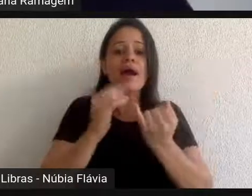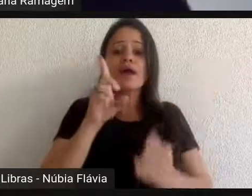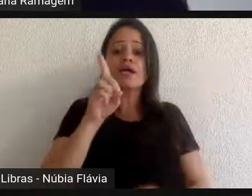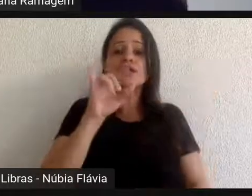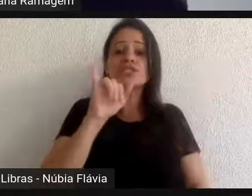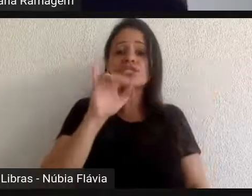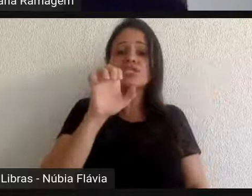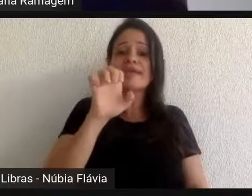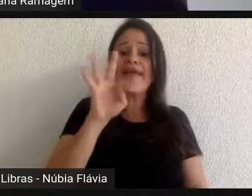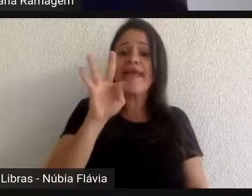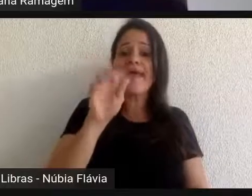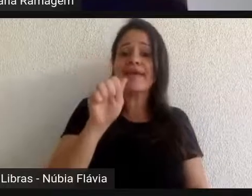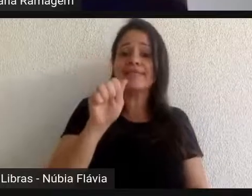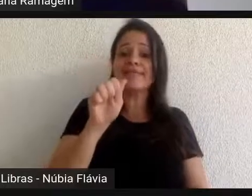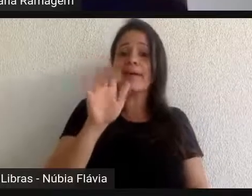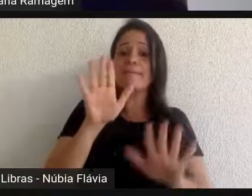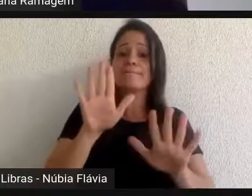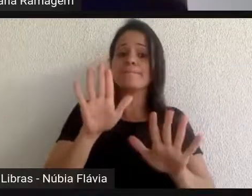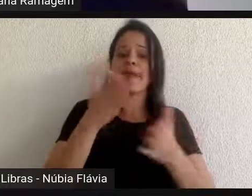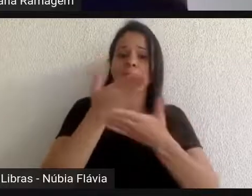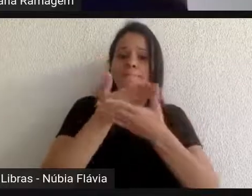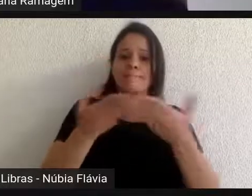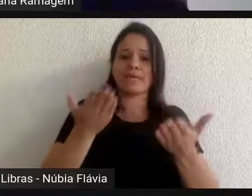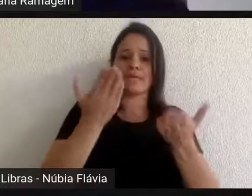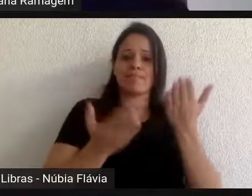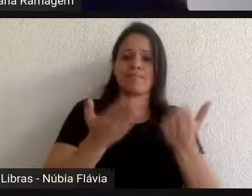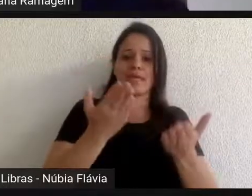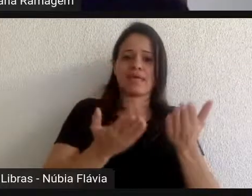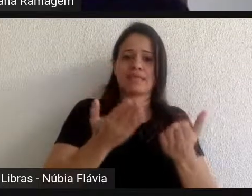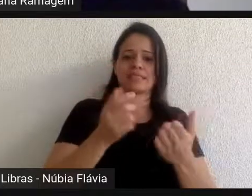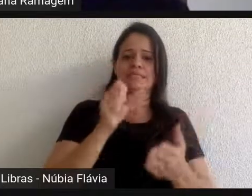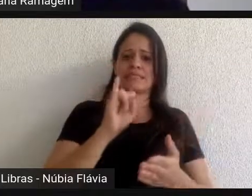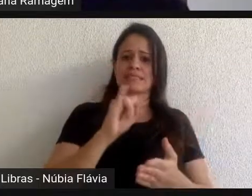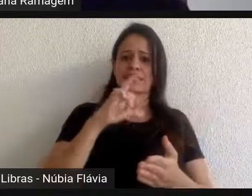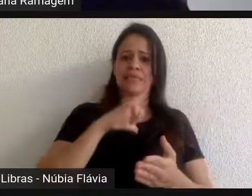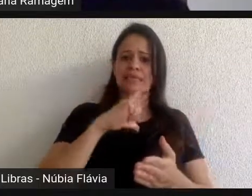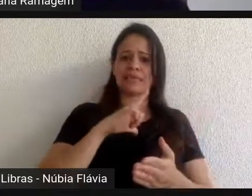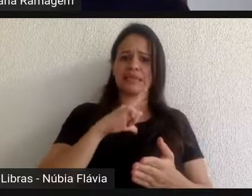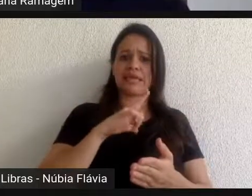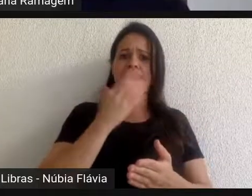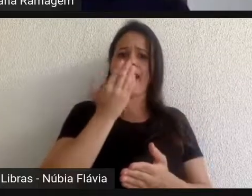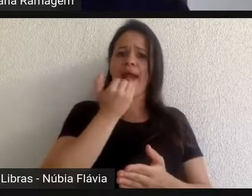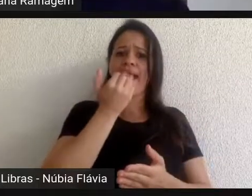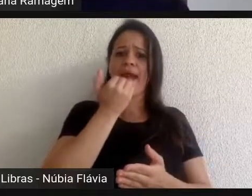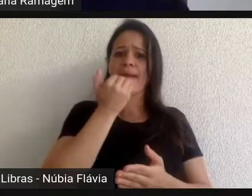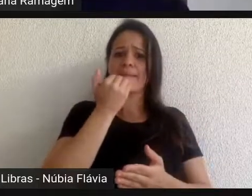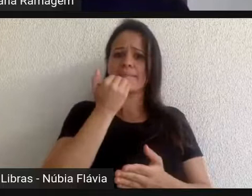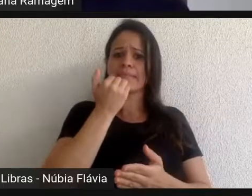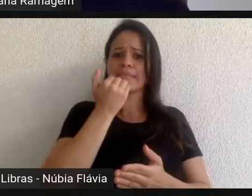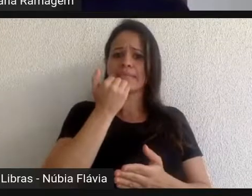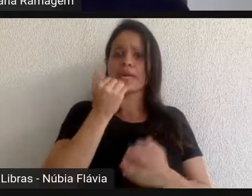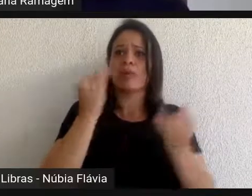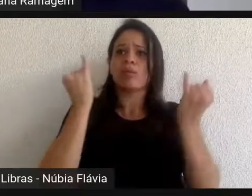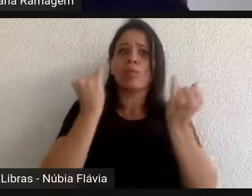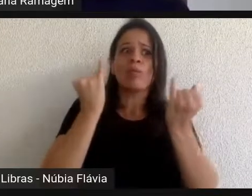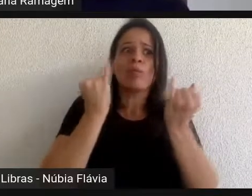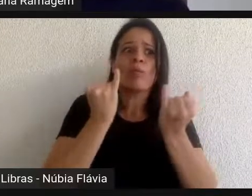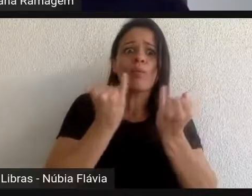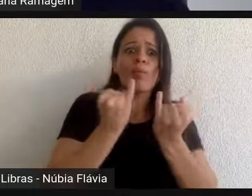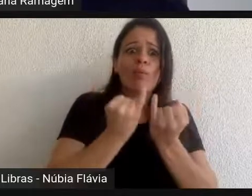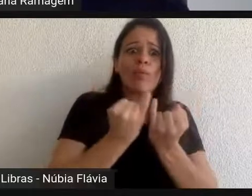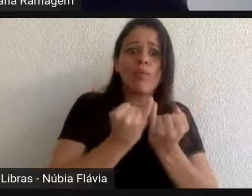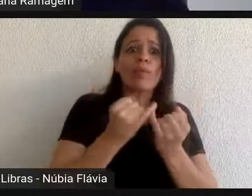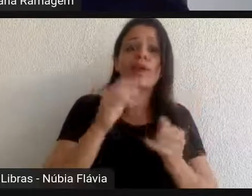né? Para perda de peso. O que acontece? Se eu fizer uma restrição alimentar muito grande, eu corro